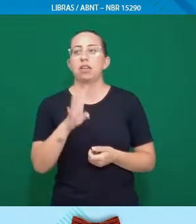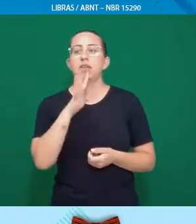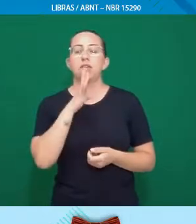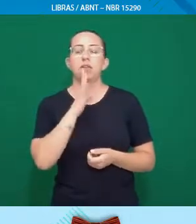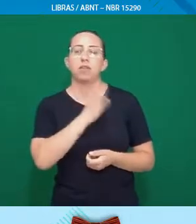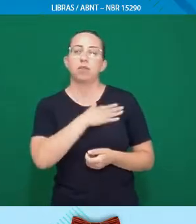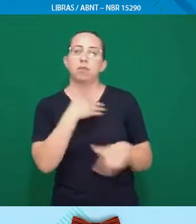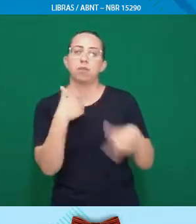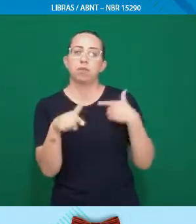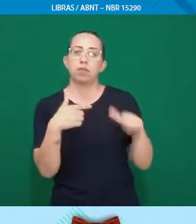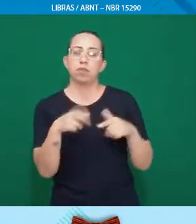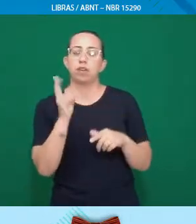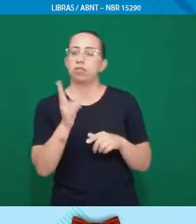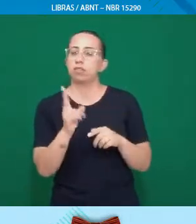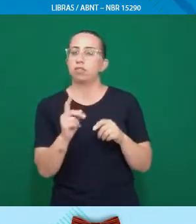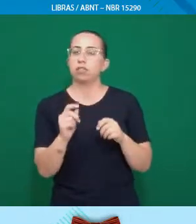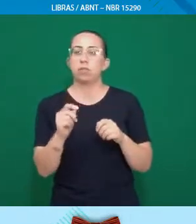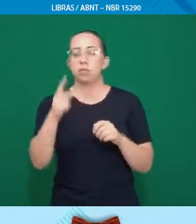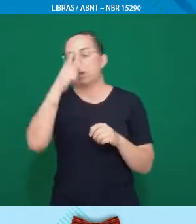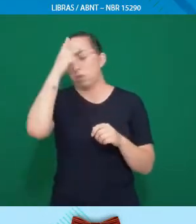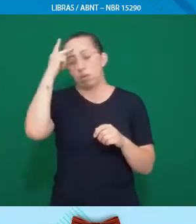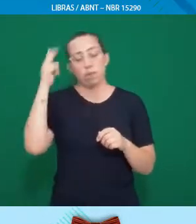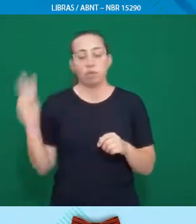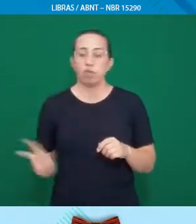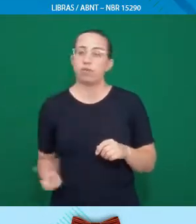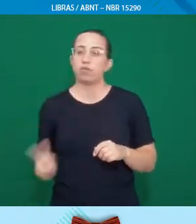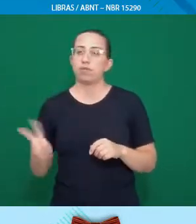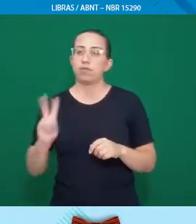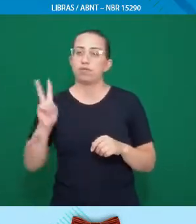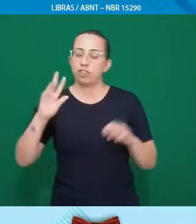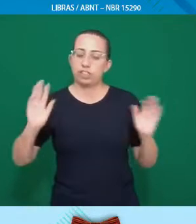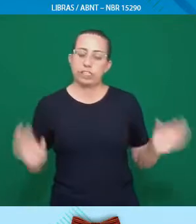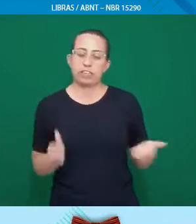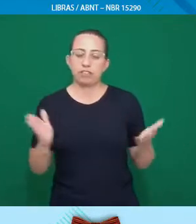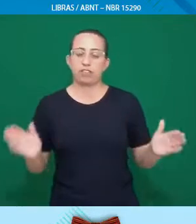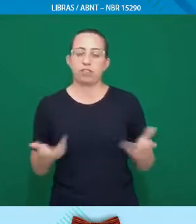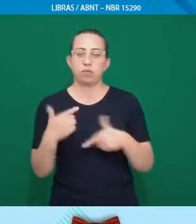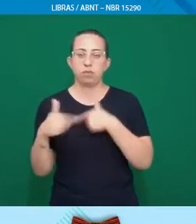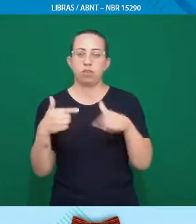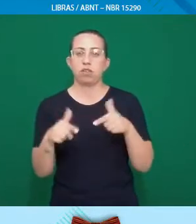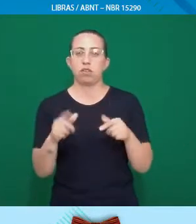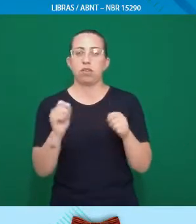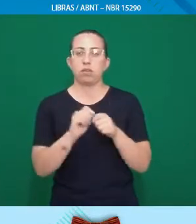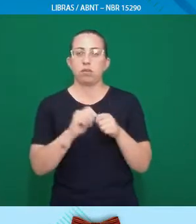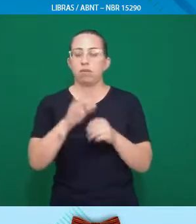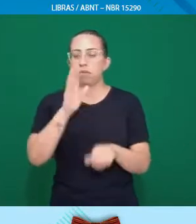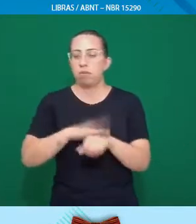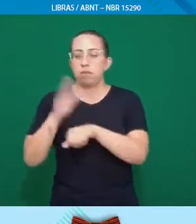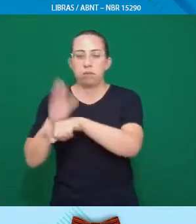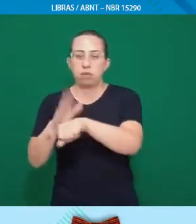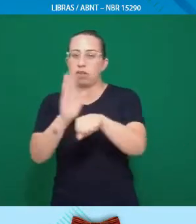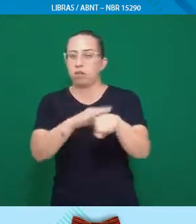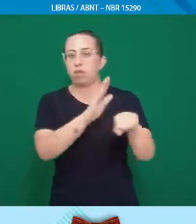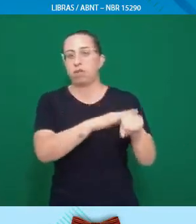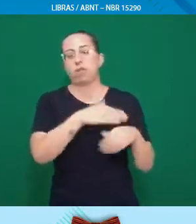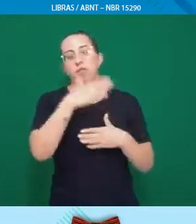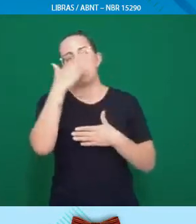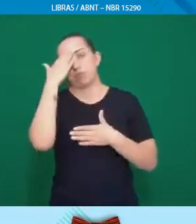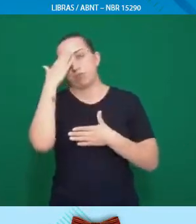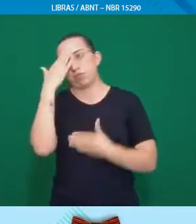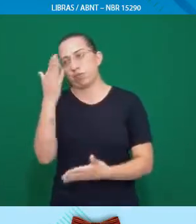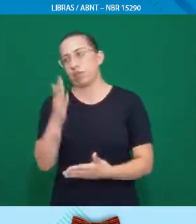reconheceu o meu trabalho sempre foi uma pessoa que além de valorizar e incentivar para que eu fizesse cada vez mais obrigado